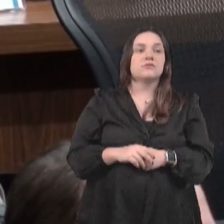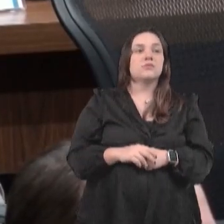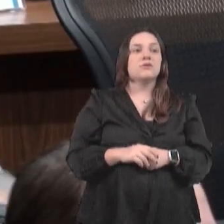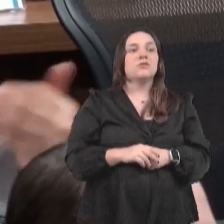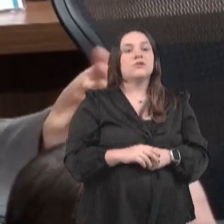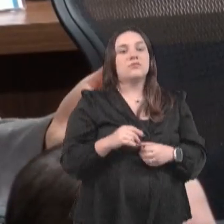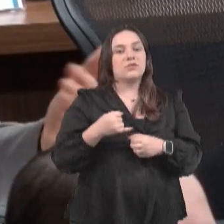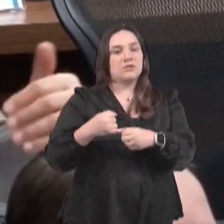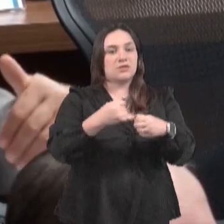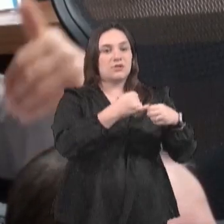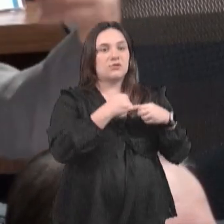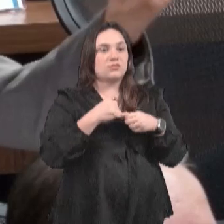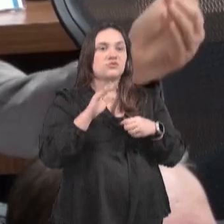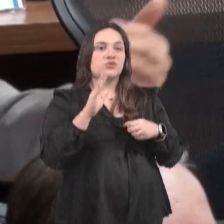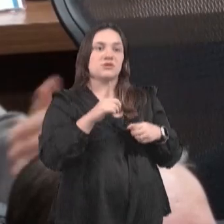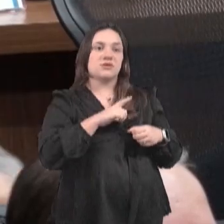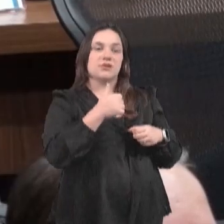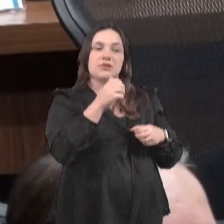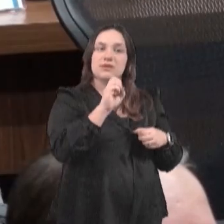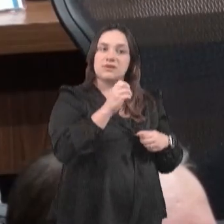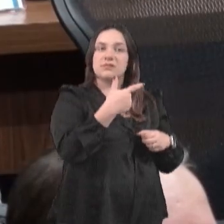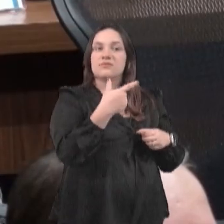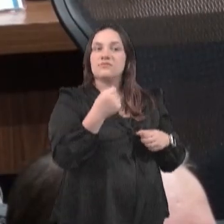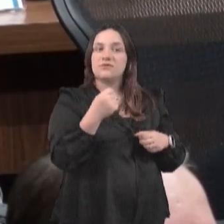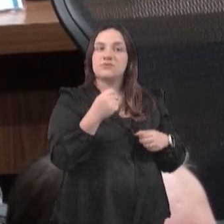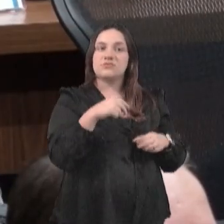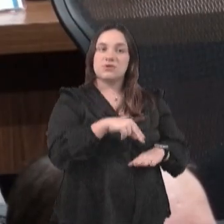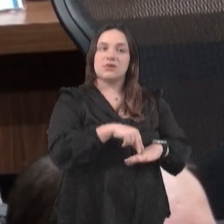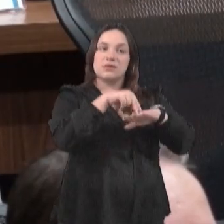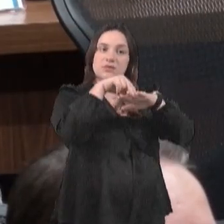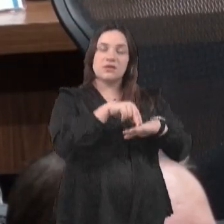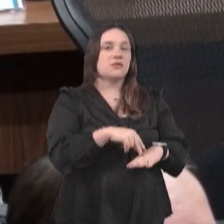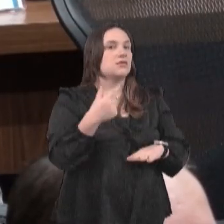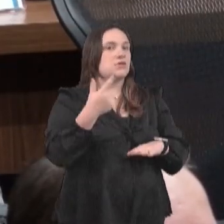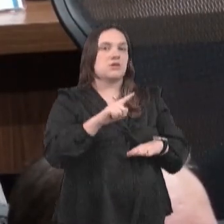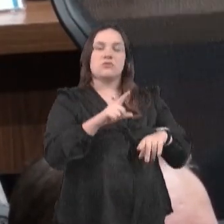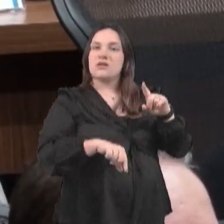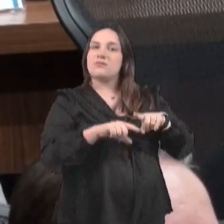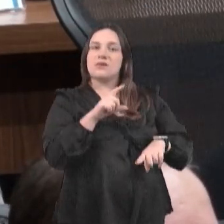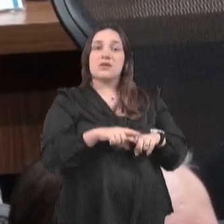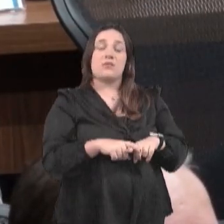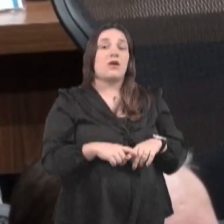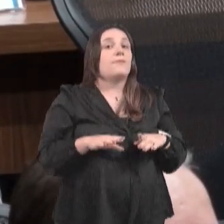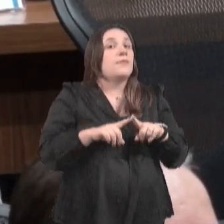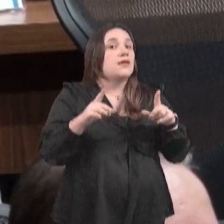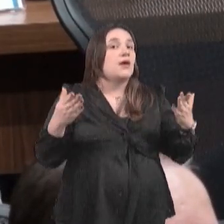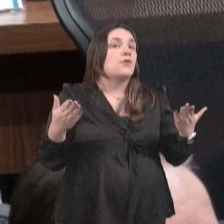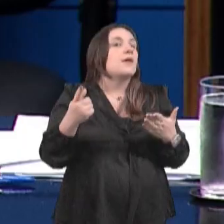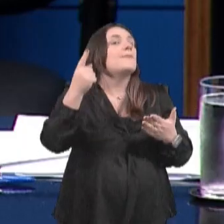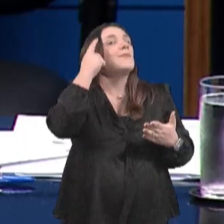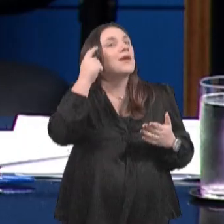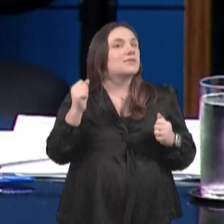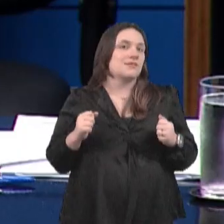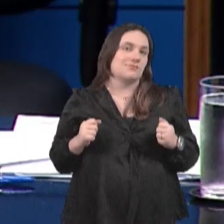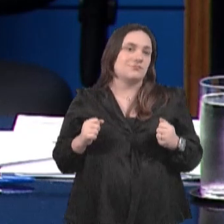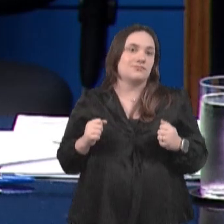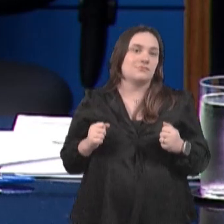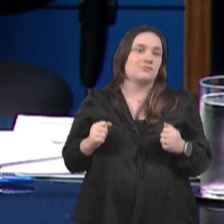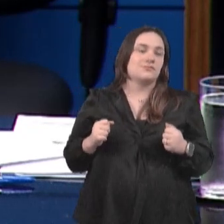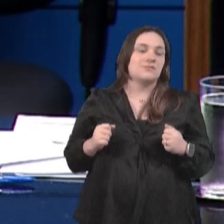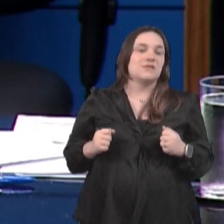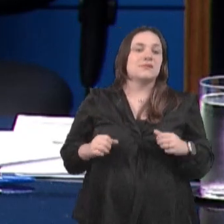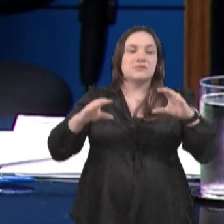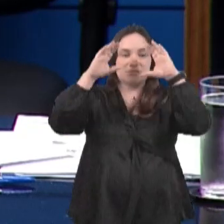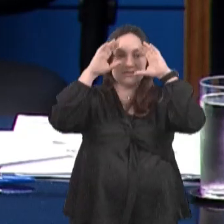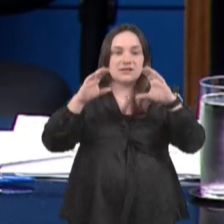muitos prédios já com 15 andares, com 20, e não tem equipamento. Agora, imagine a situação do